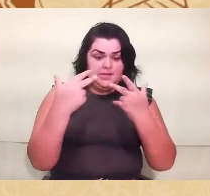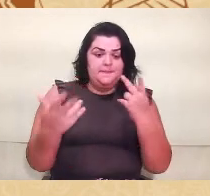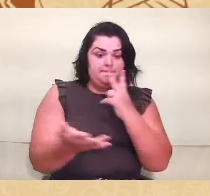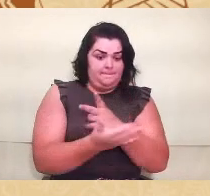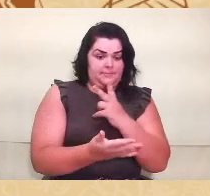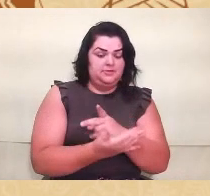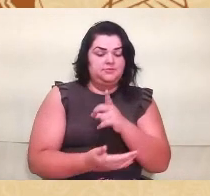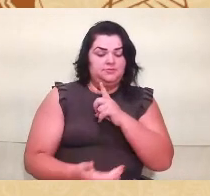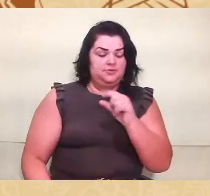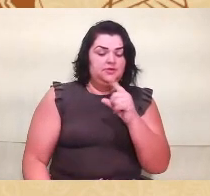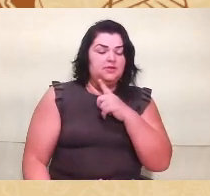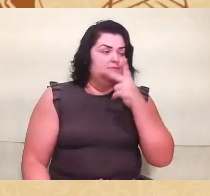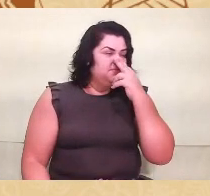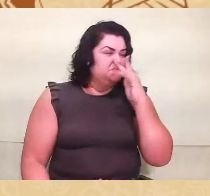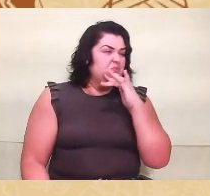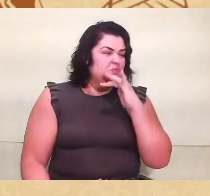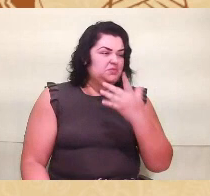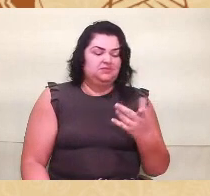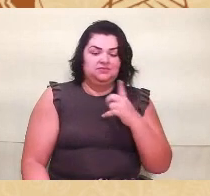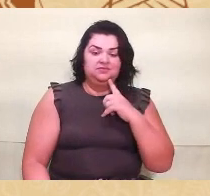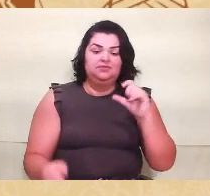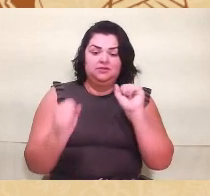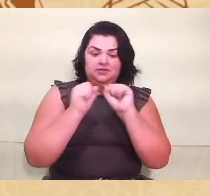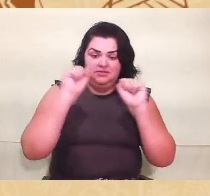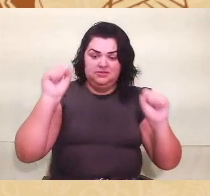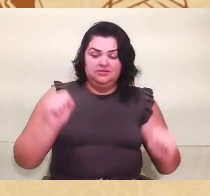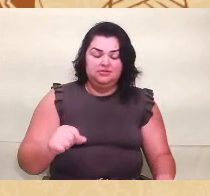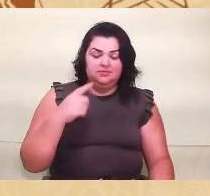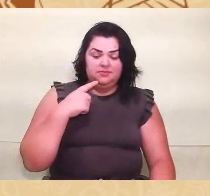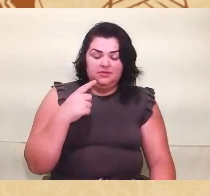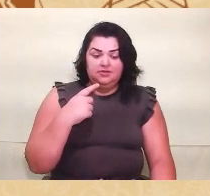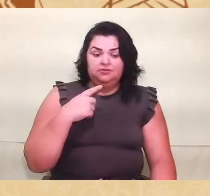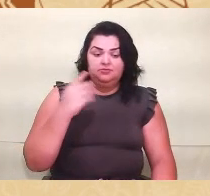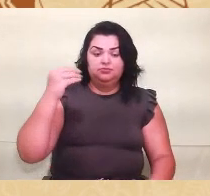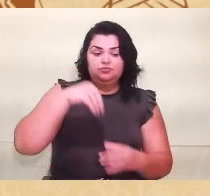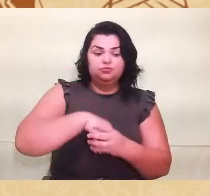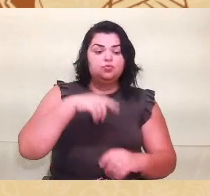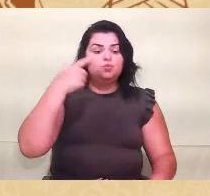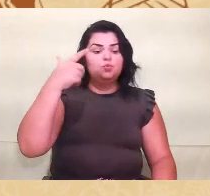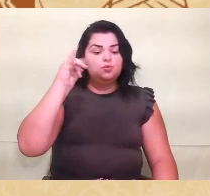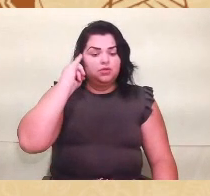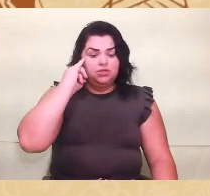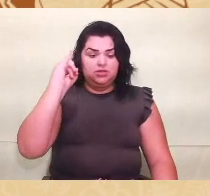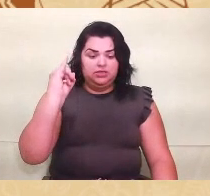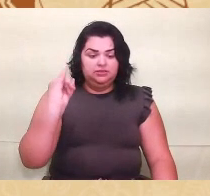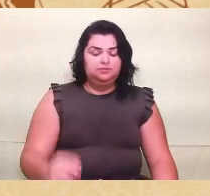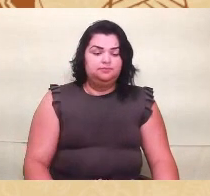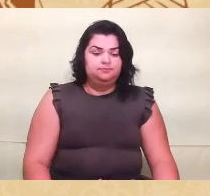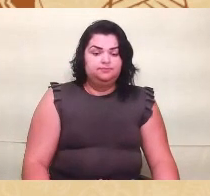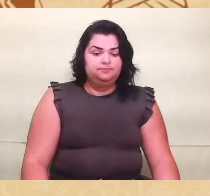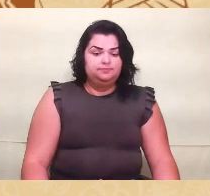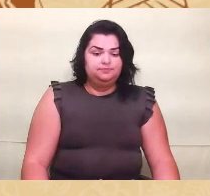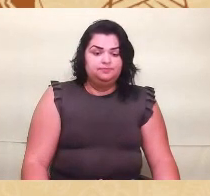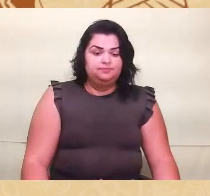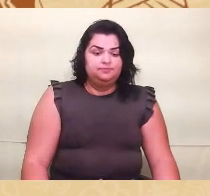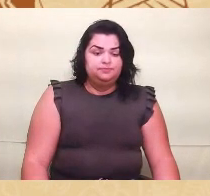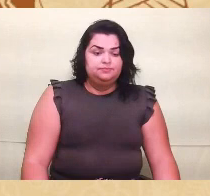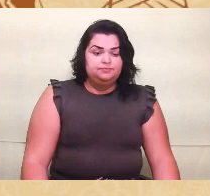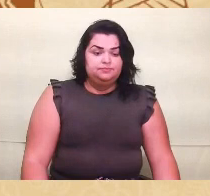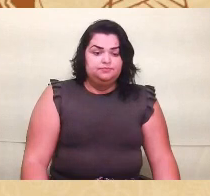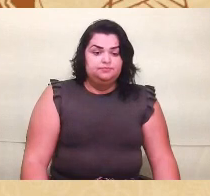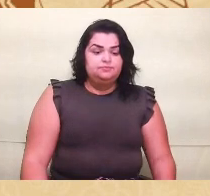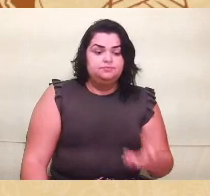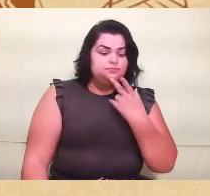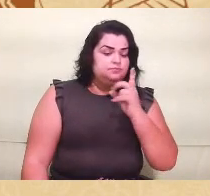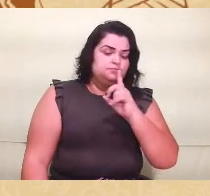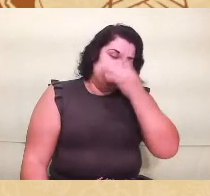isso é perturbador para um sistema que quer impor uma outra lógica, tá certo? Não vou falar aqui por todos os povos,